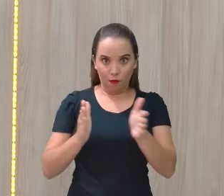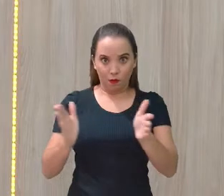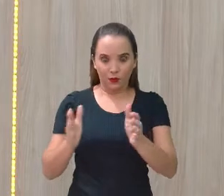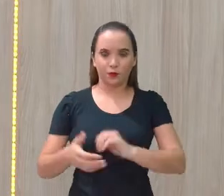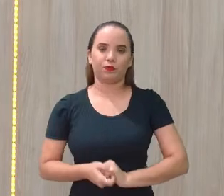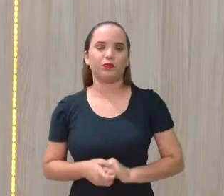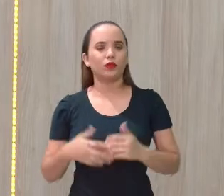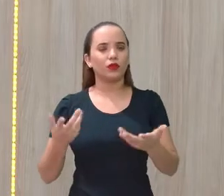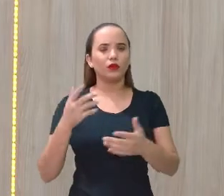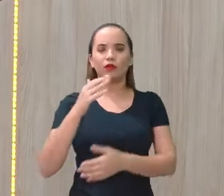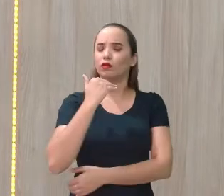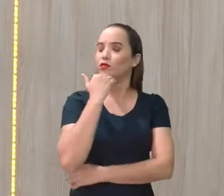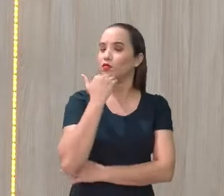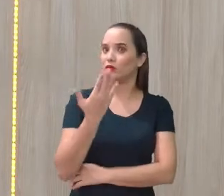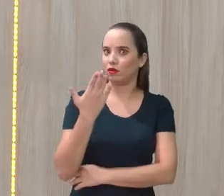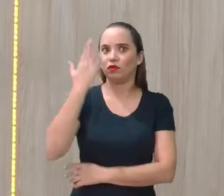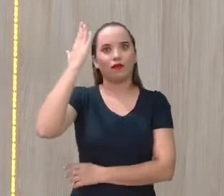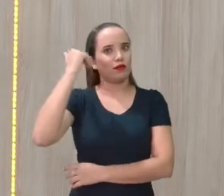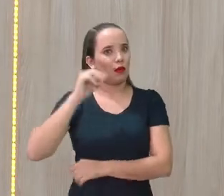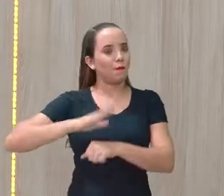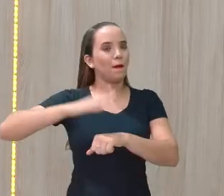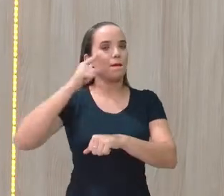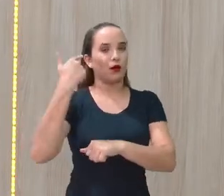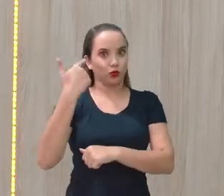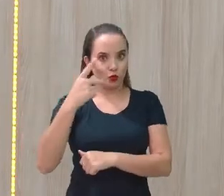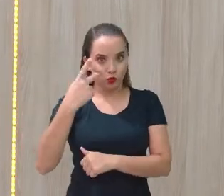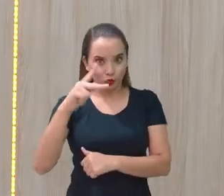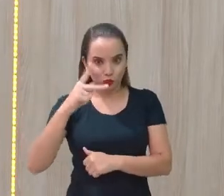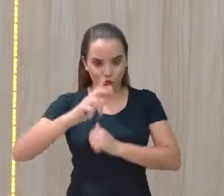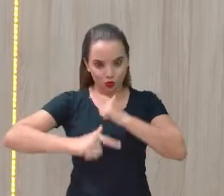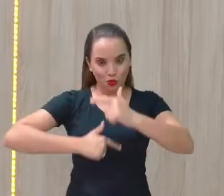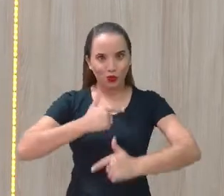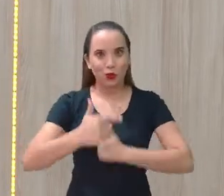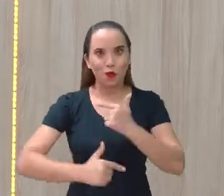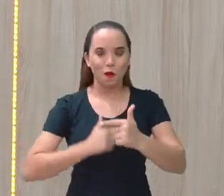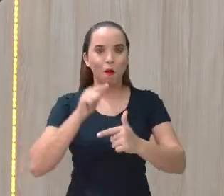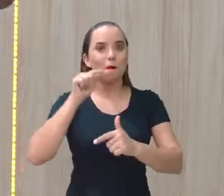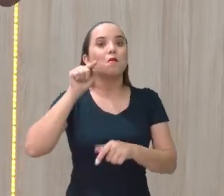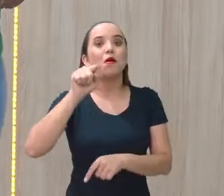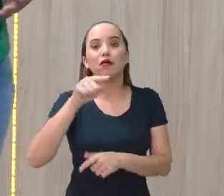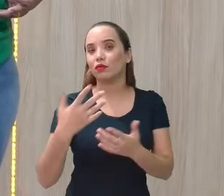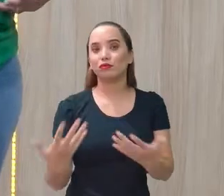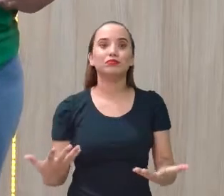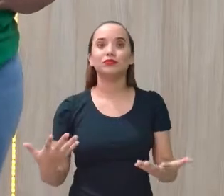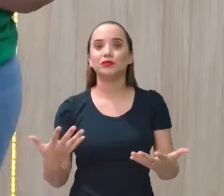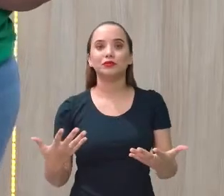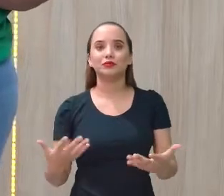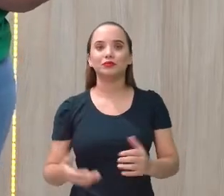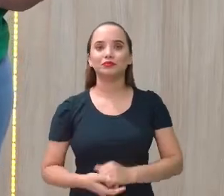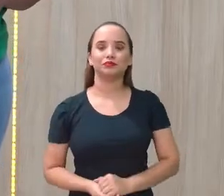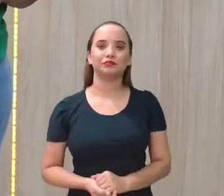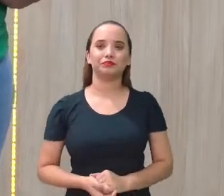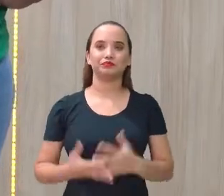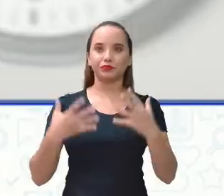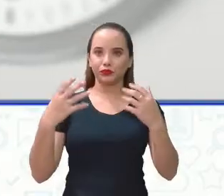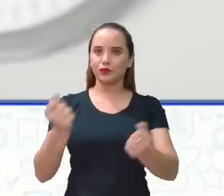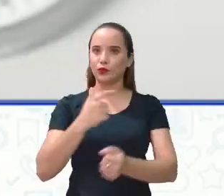quem? Do que quem fez, né? Então, quem fez foi você, então você consegue. Bora